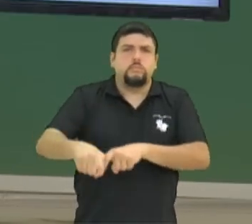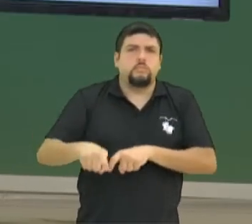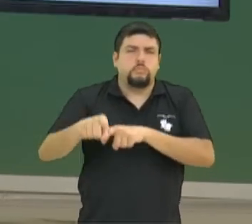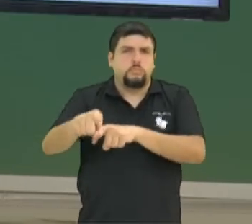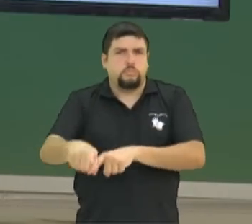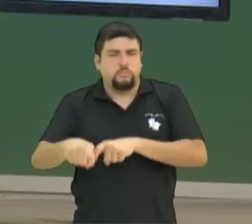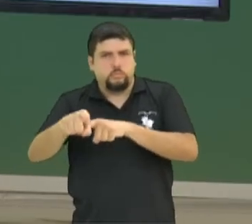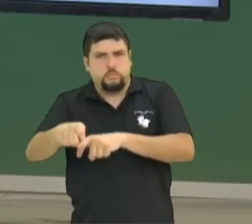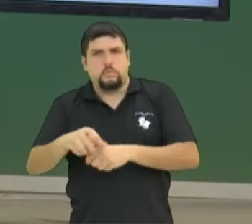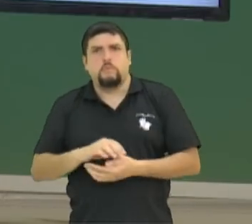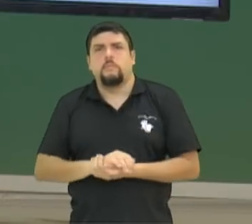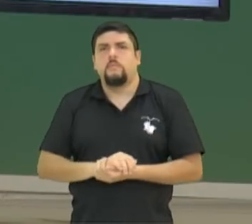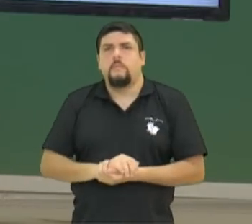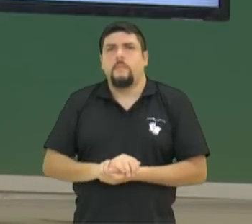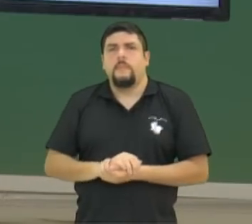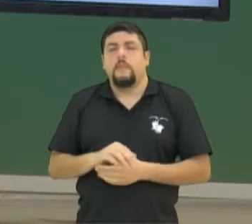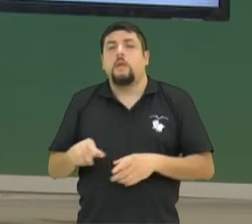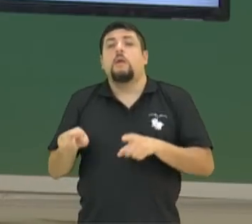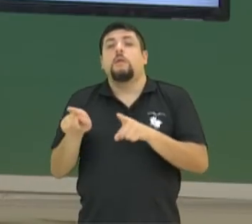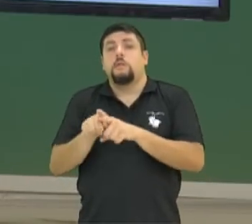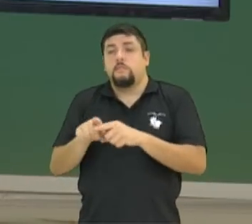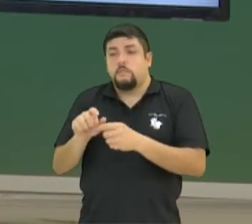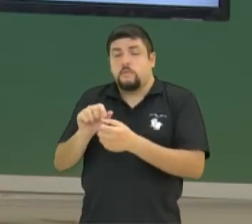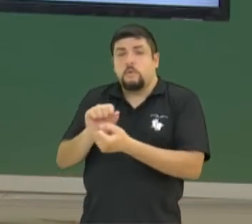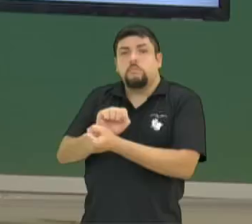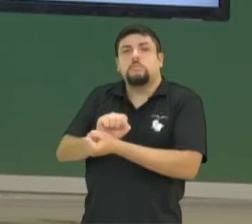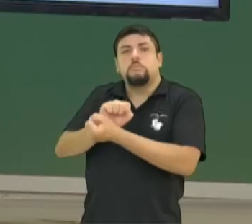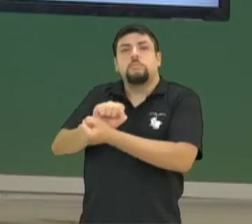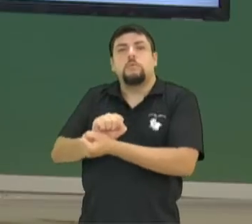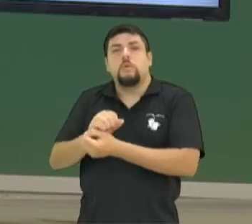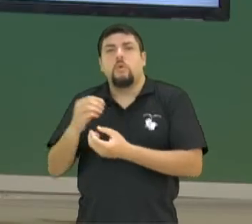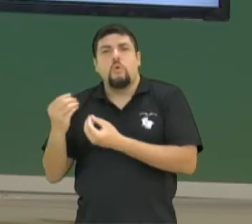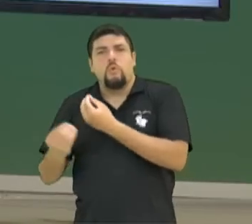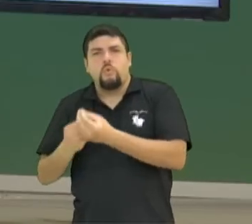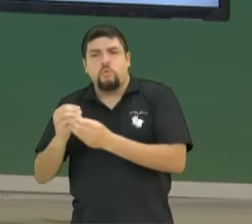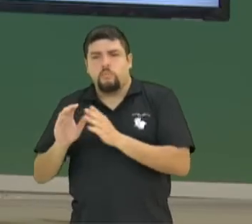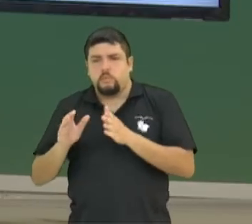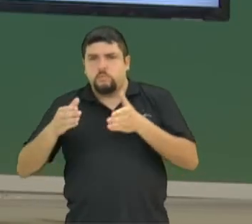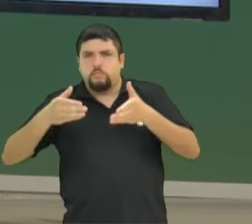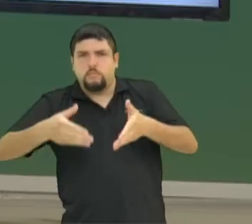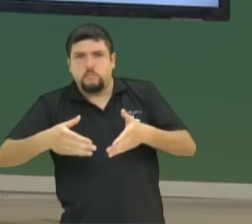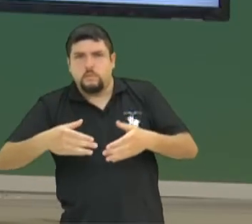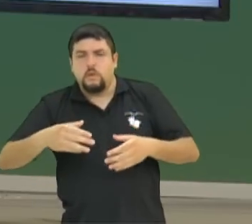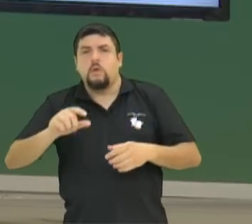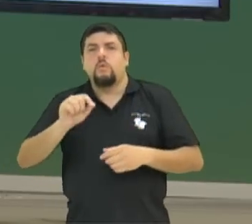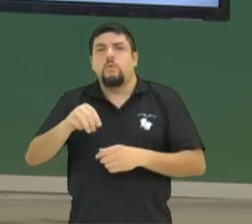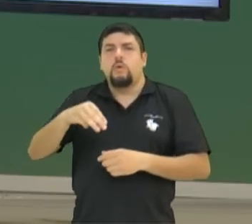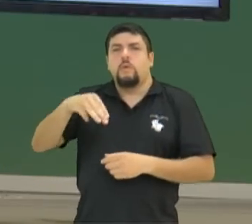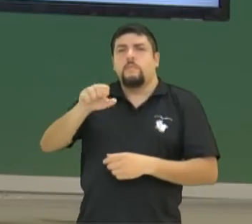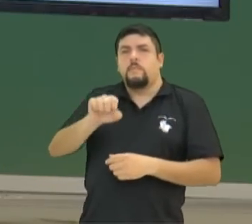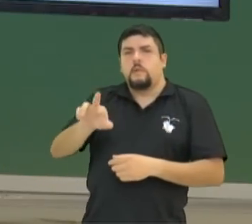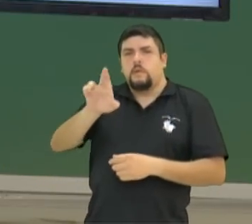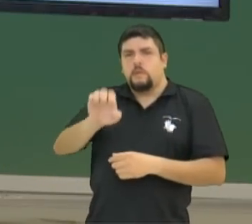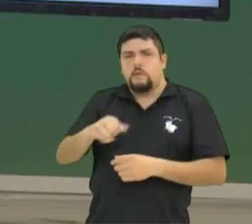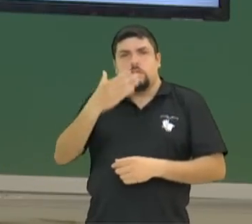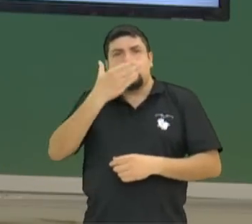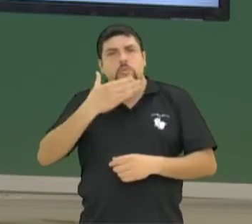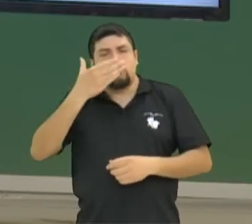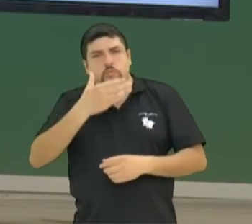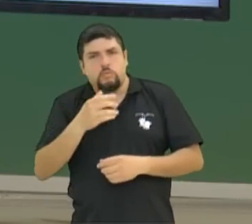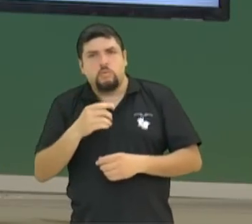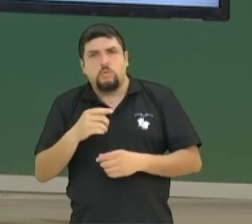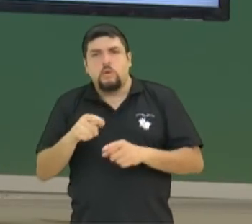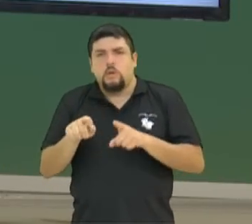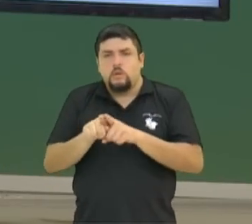aqueles escravos que exerciam as atividades especializadas, né, como os mestres de açúcar, os ferreiros e outros distinguidos